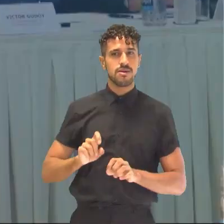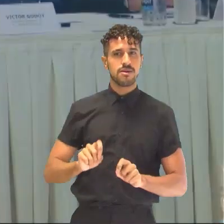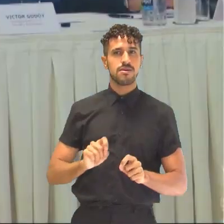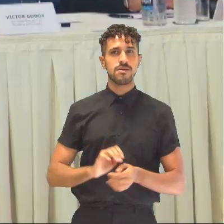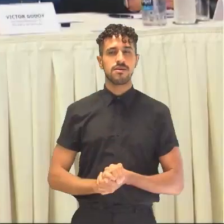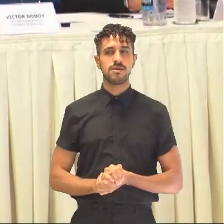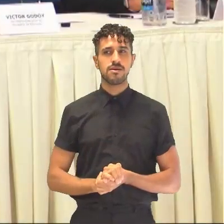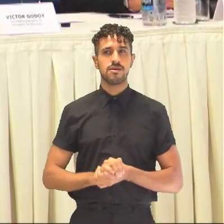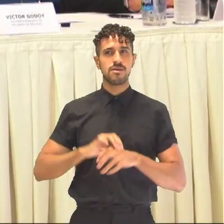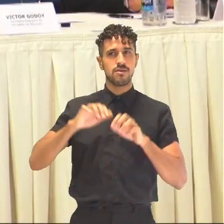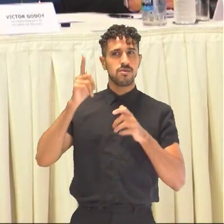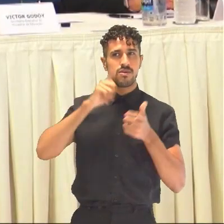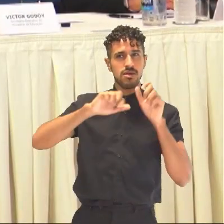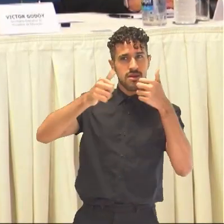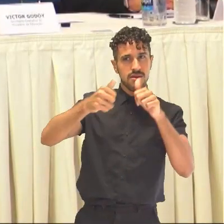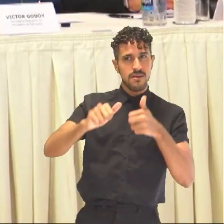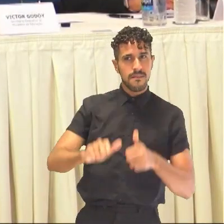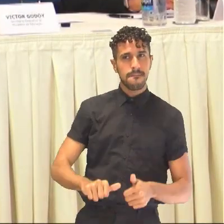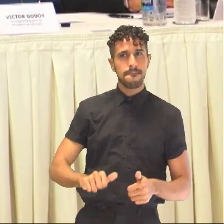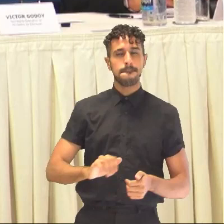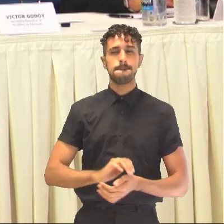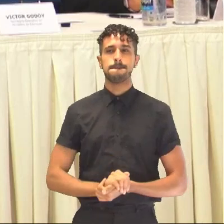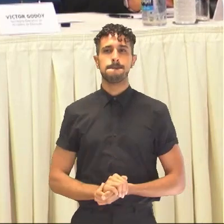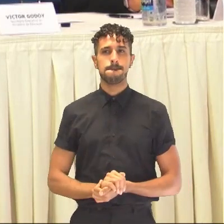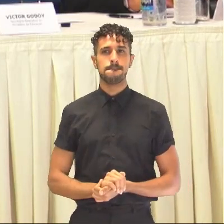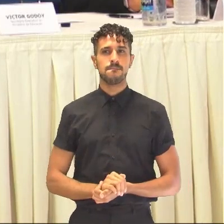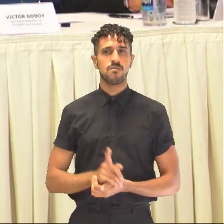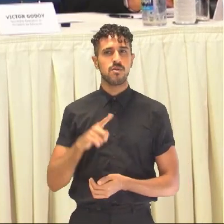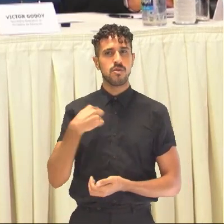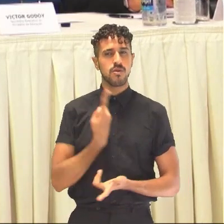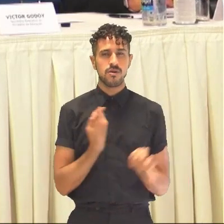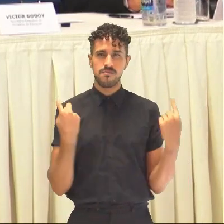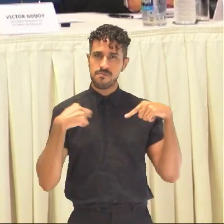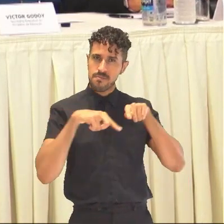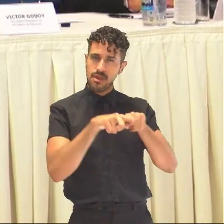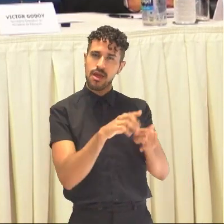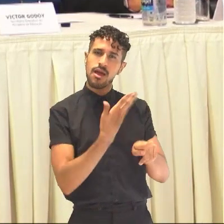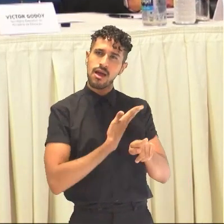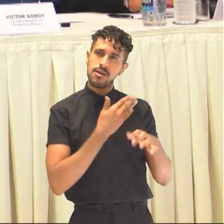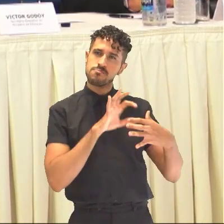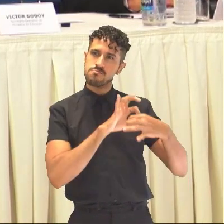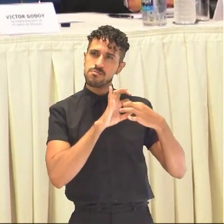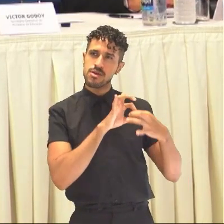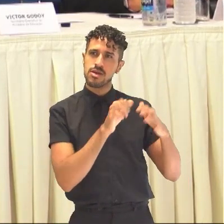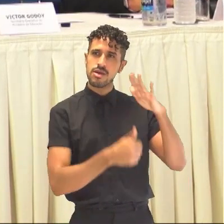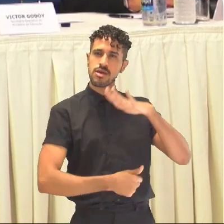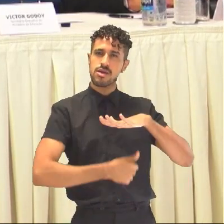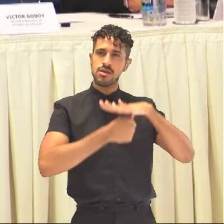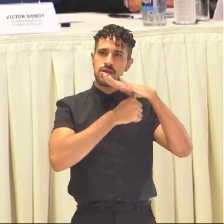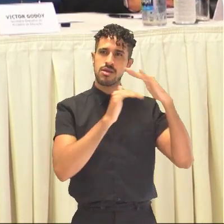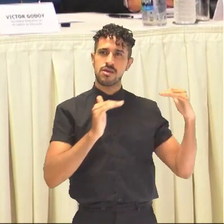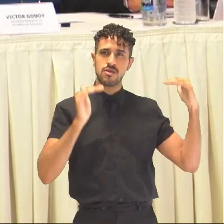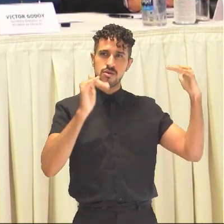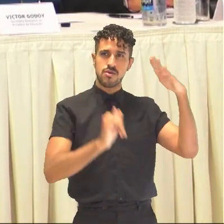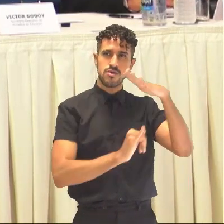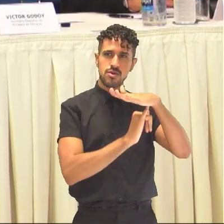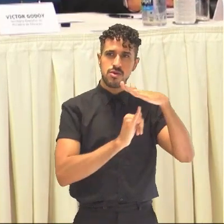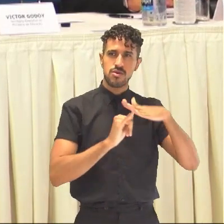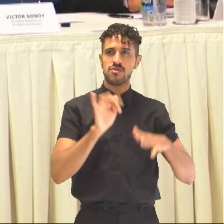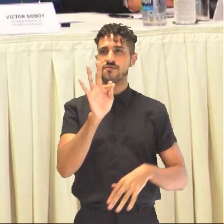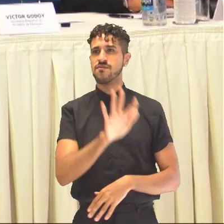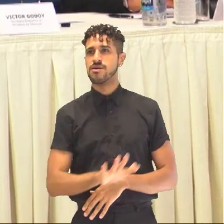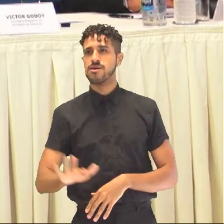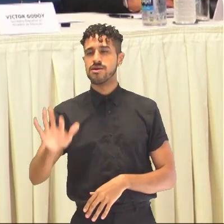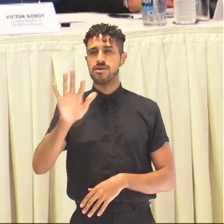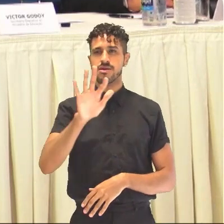de monitoramento, nosso parceiro, colega, reitor, magnífico reitor do Instituto Federal,